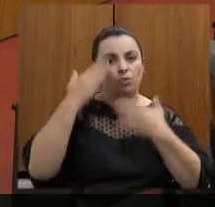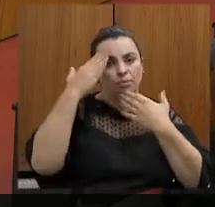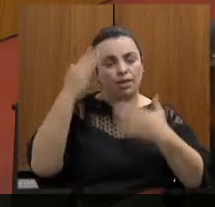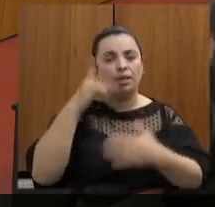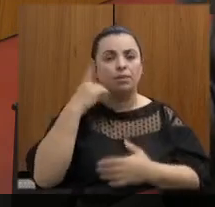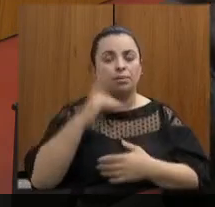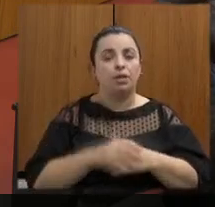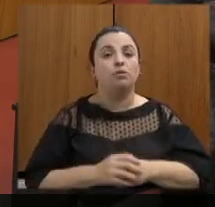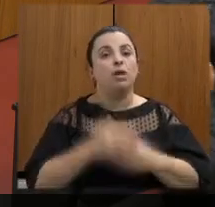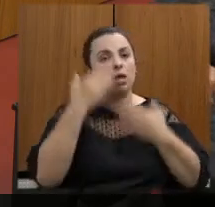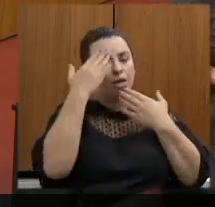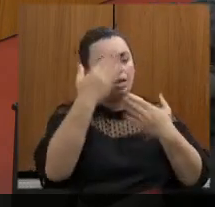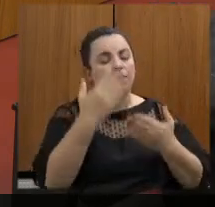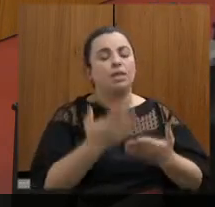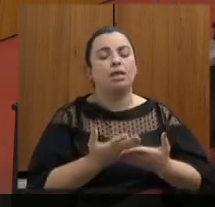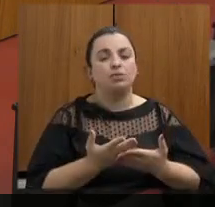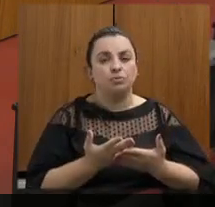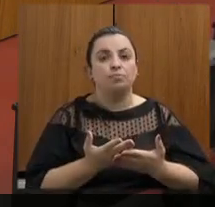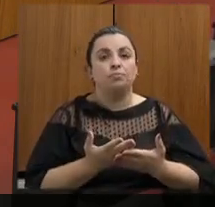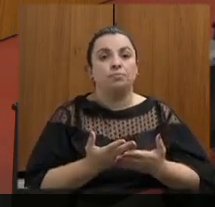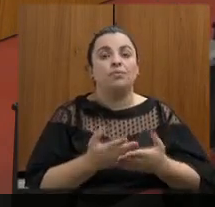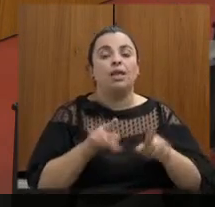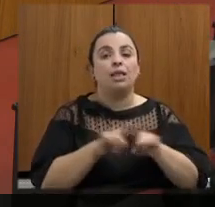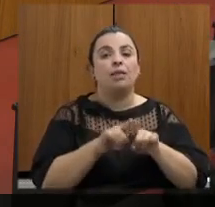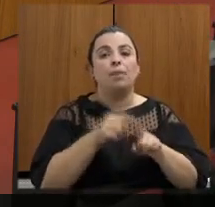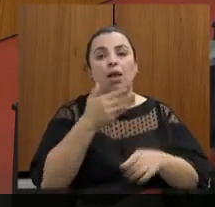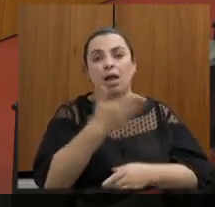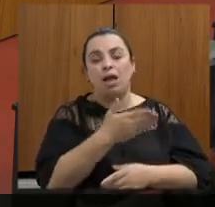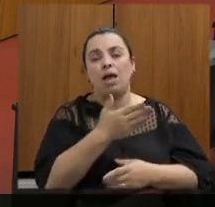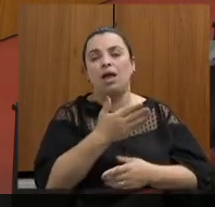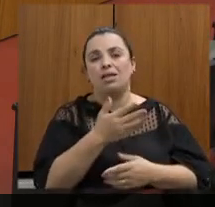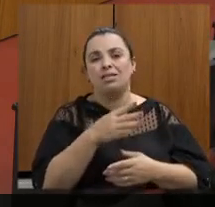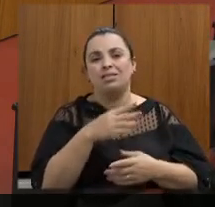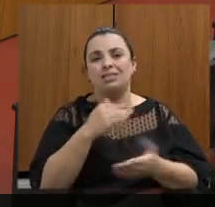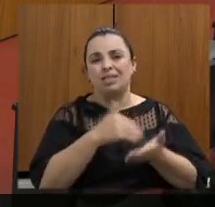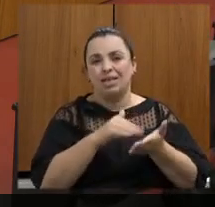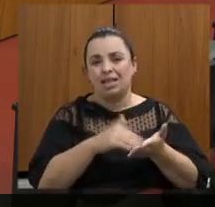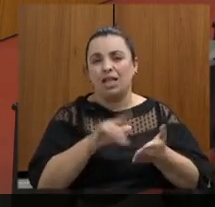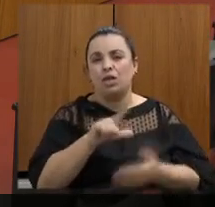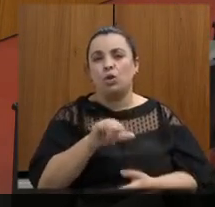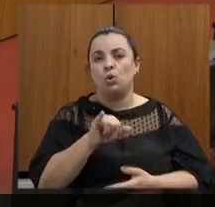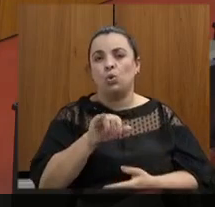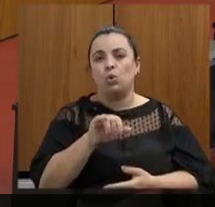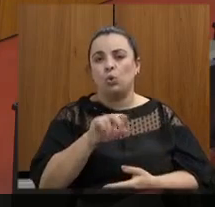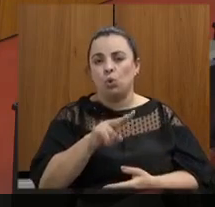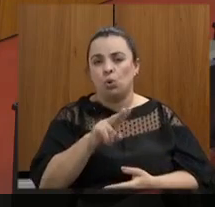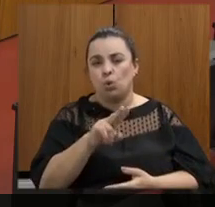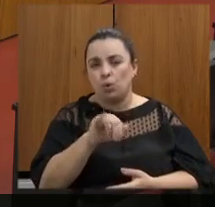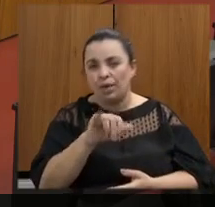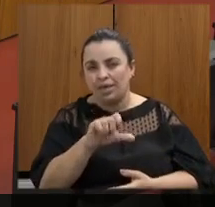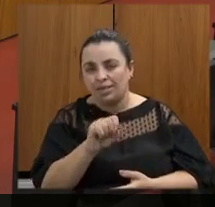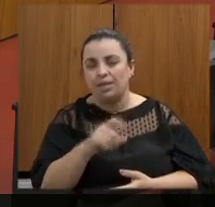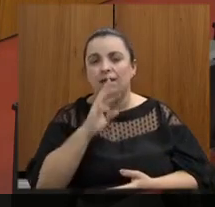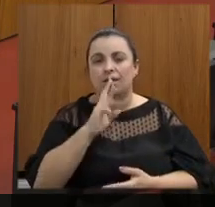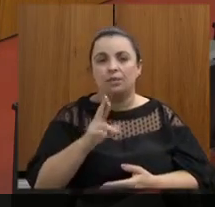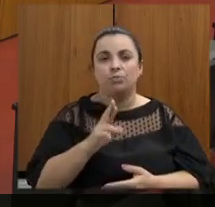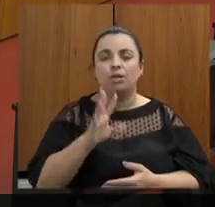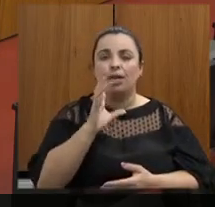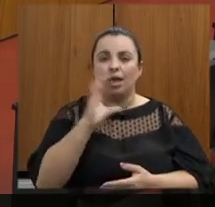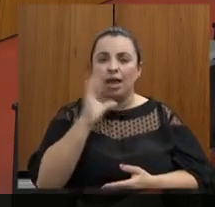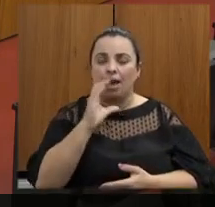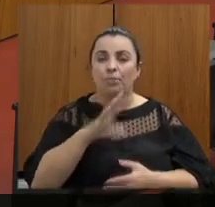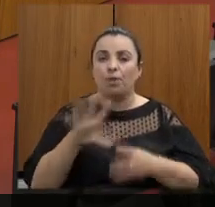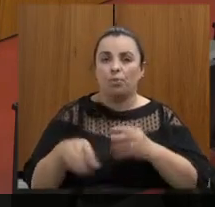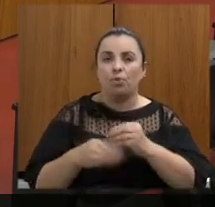secretária Luiza que apenas responderam um ponto rápido só para complementar deputados Me